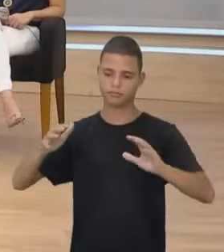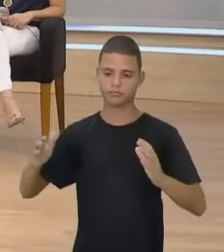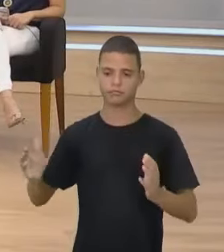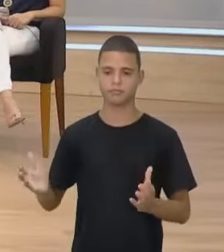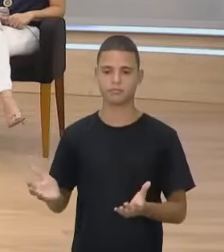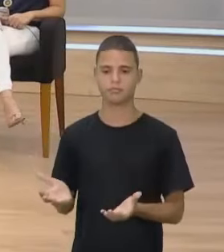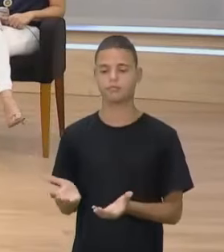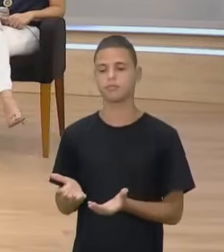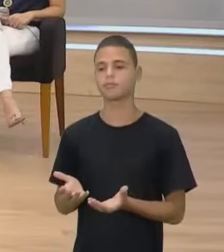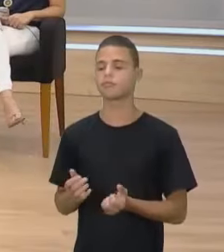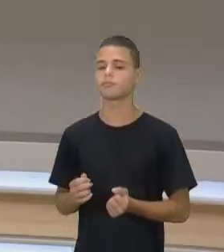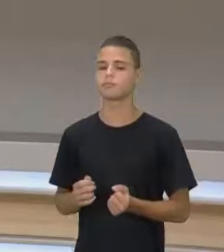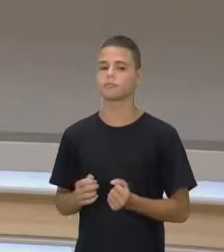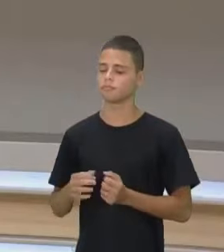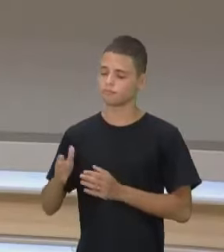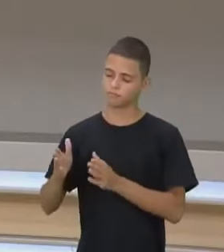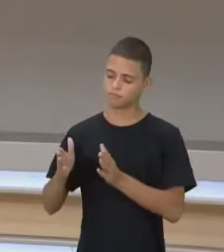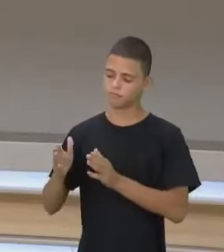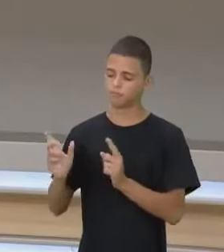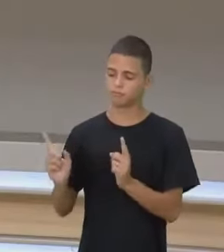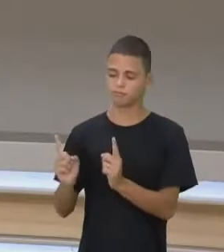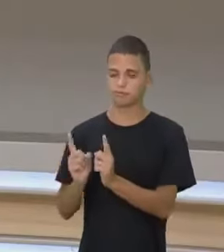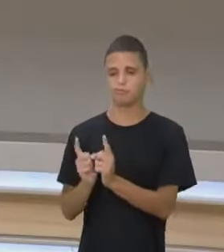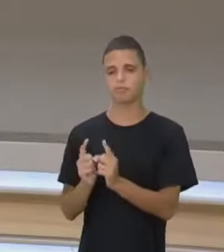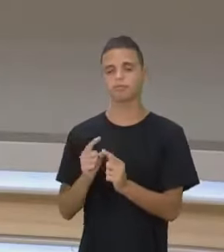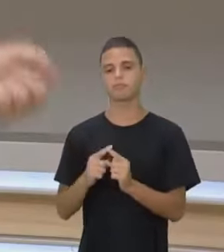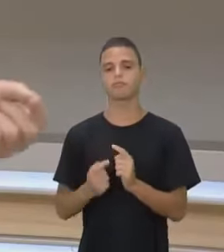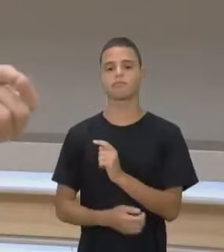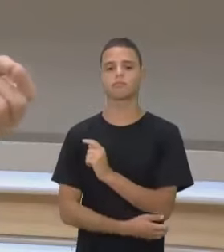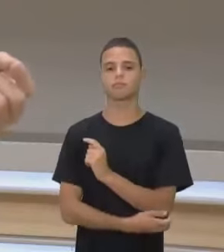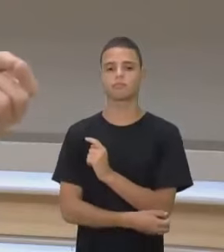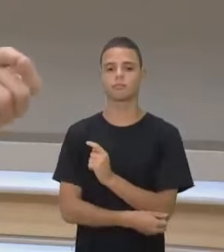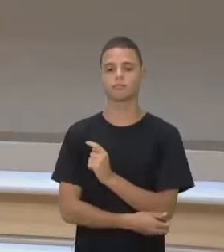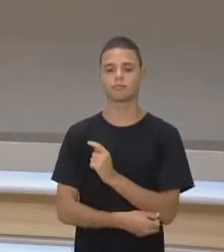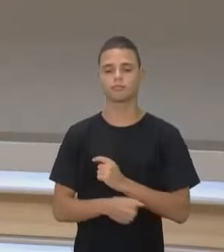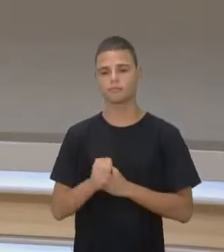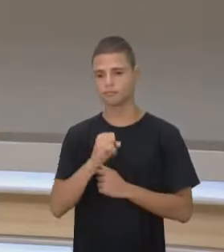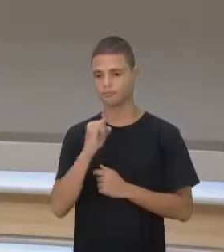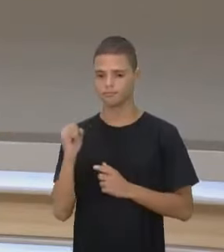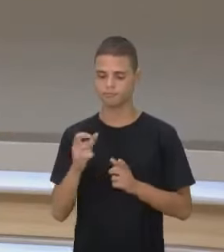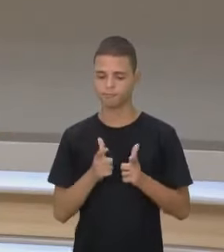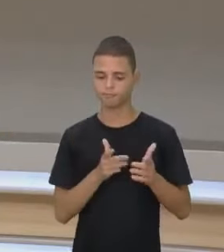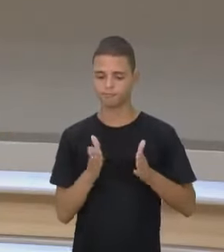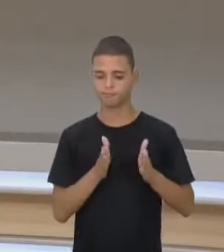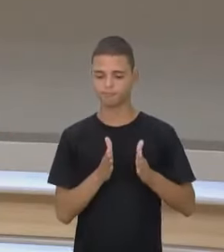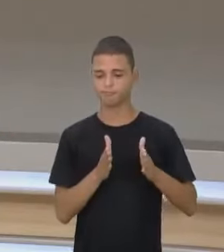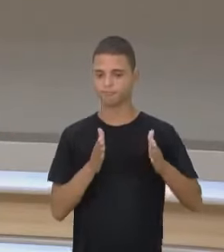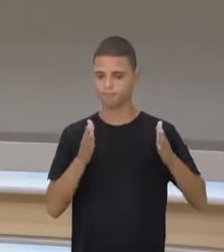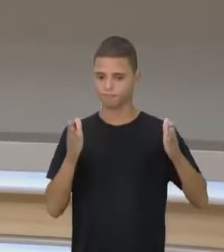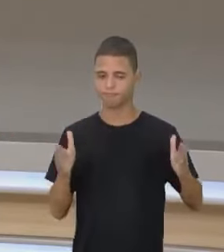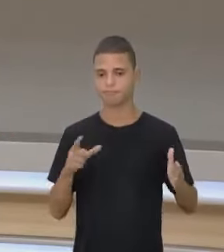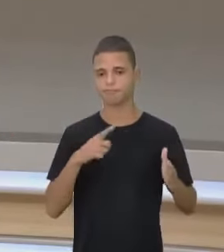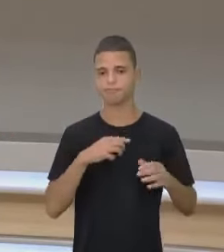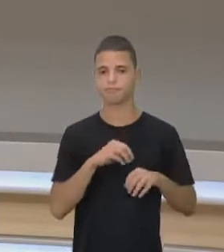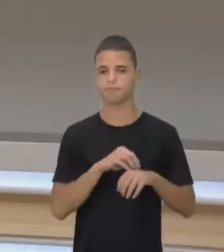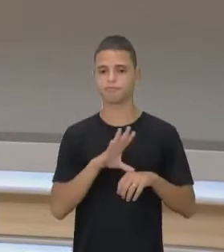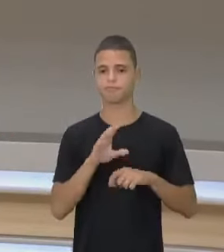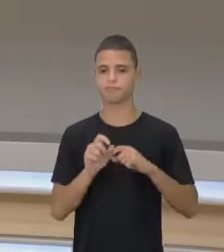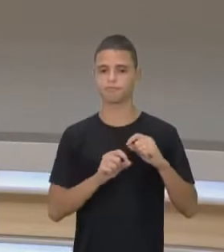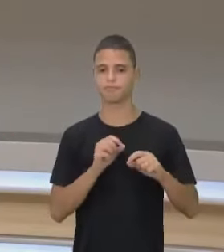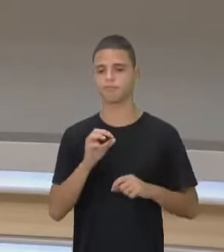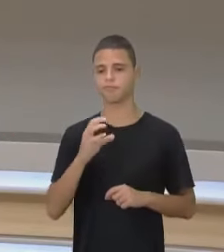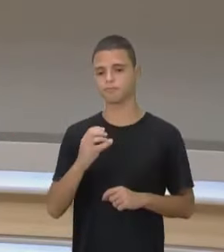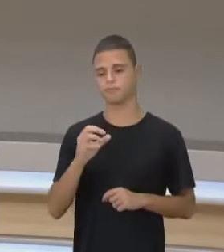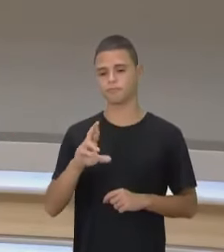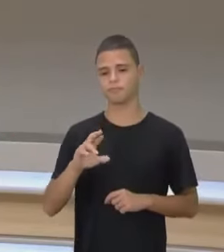reduzido, num espaço curto de tempo, porque se ele for prolongado, aí vem a dica lá do começo, é o